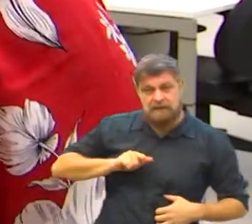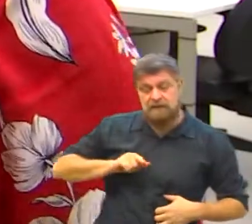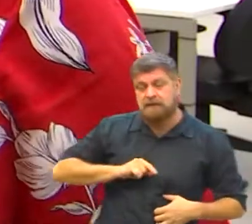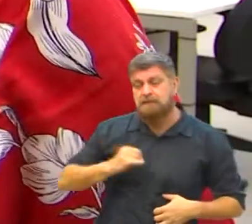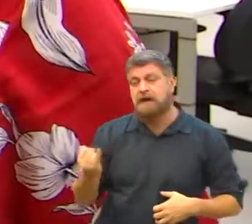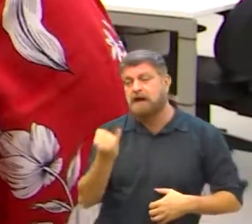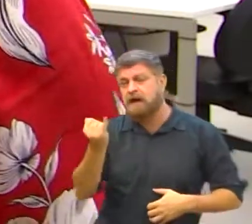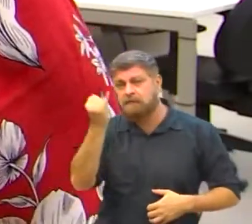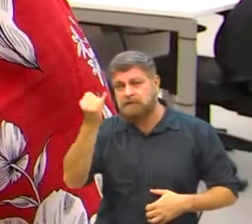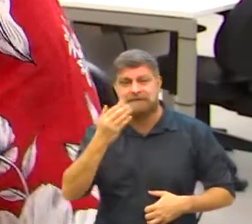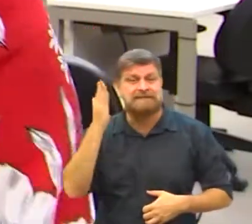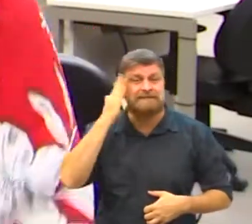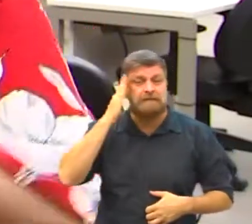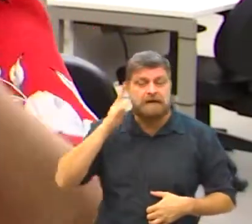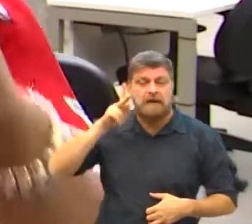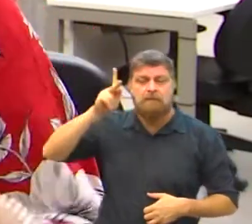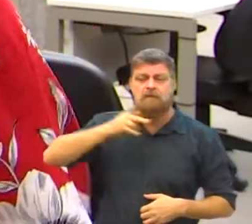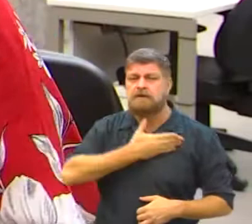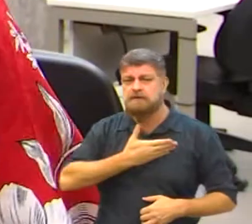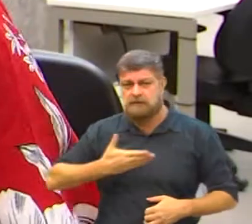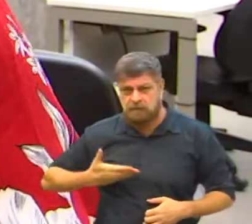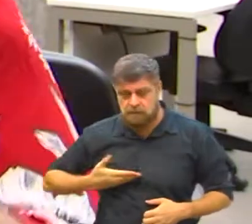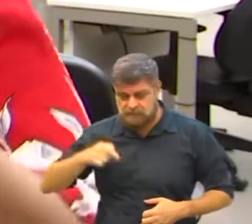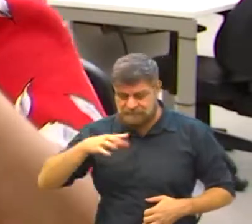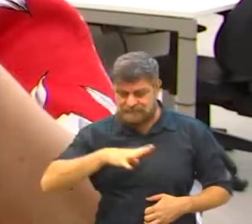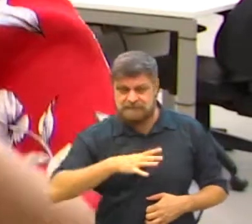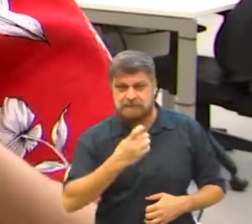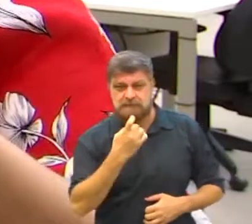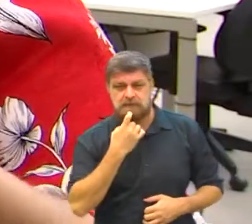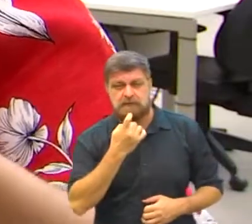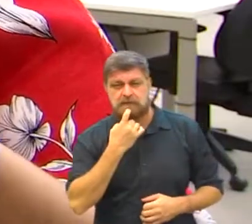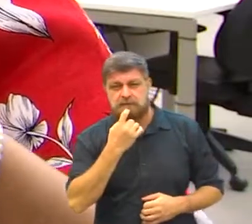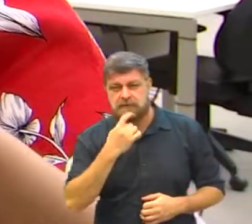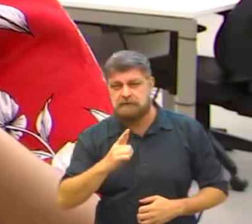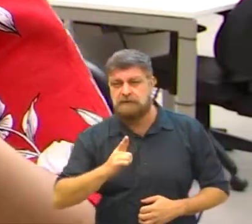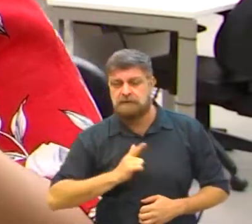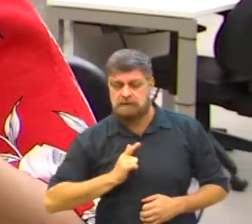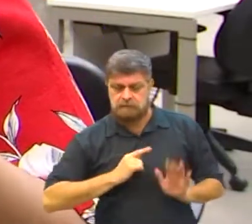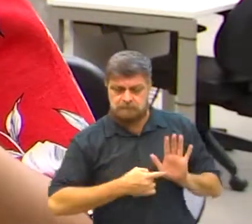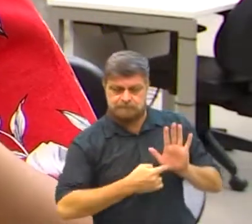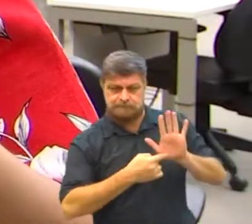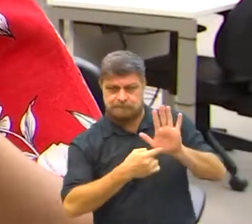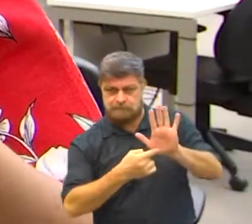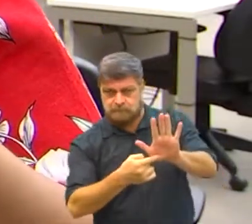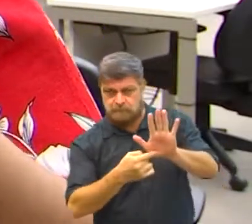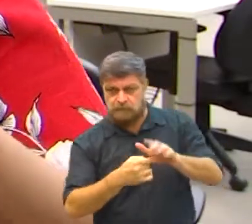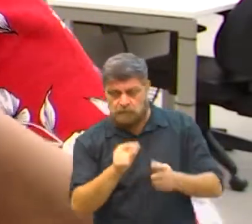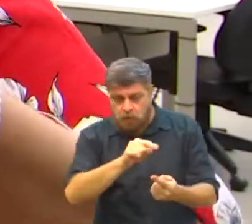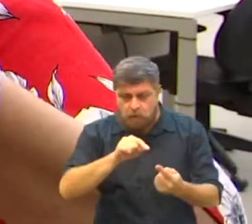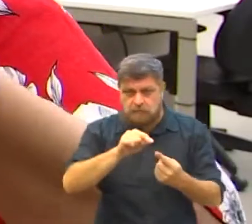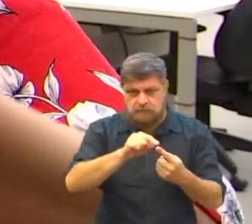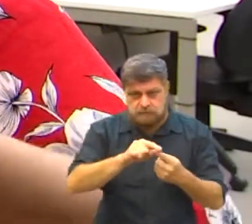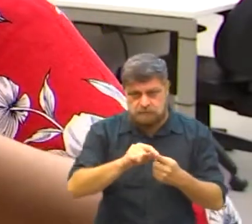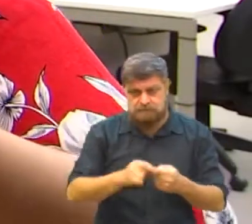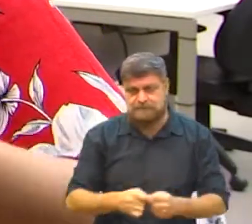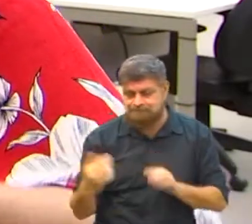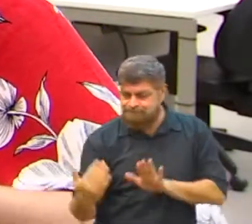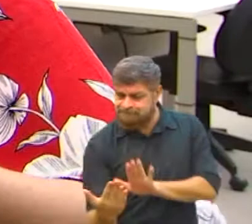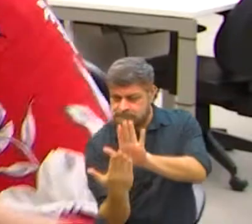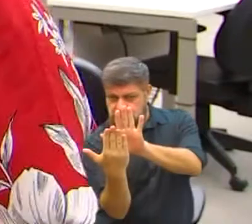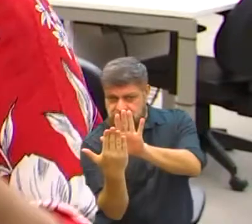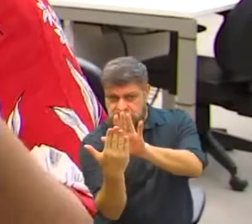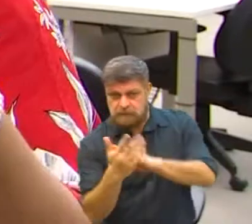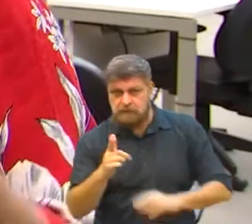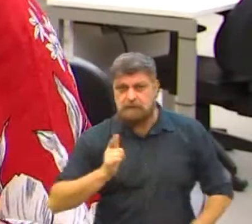ponto importante, quais são as políticas públicas que o município tem apresentado para poder